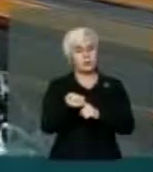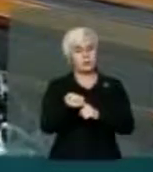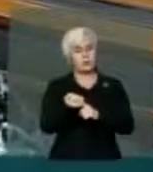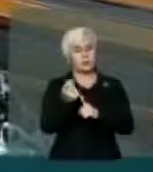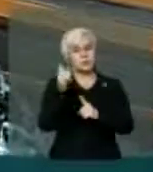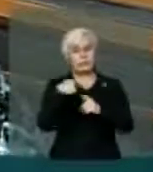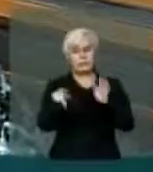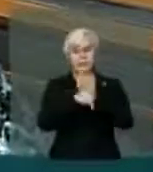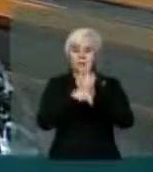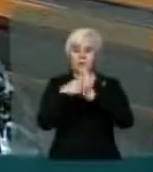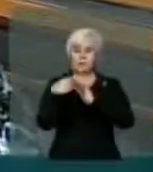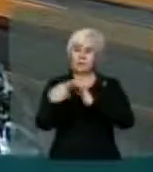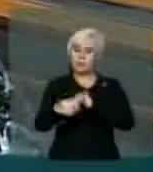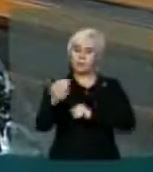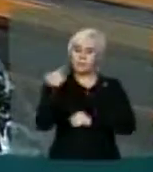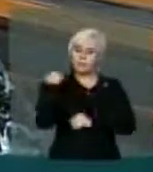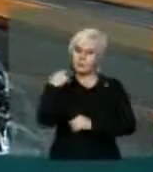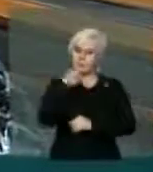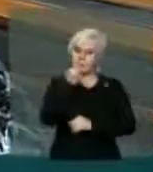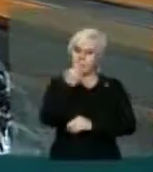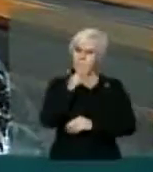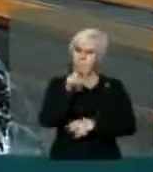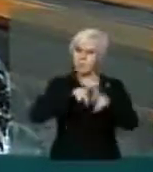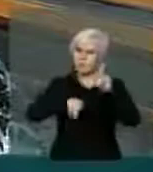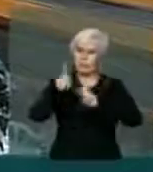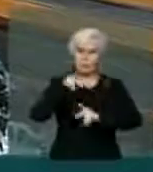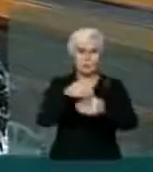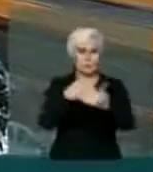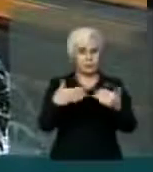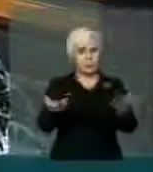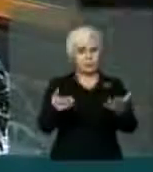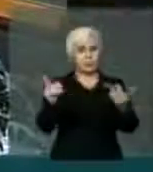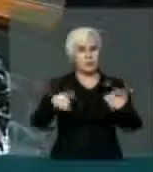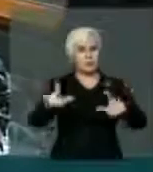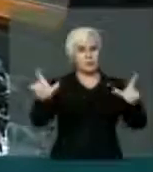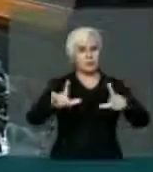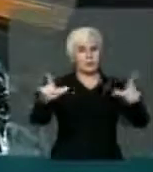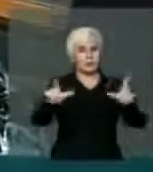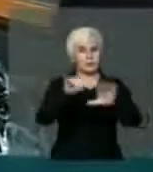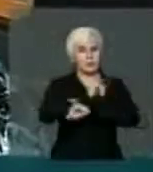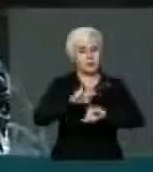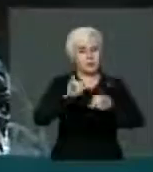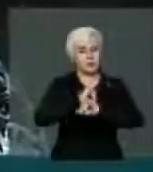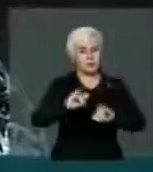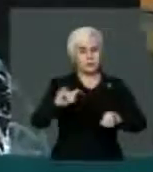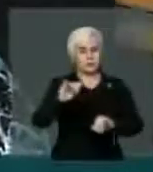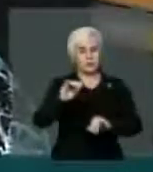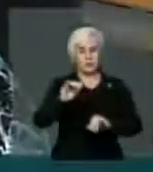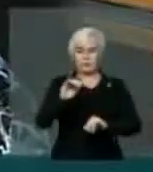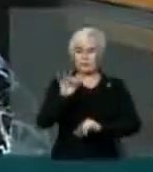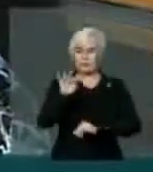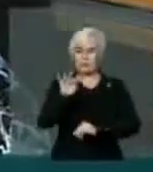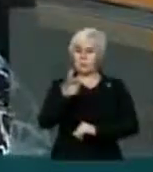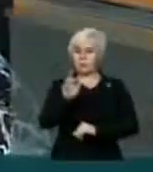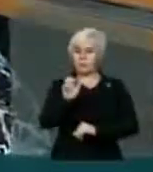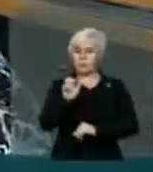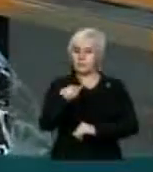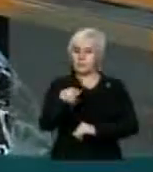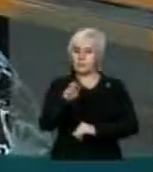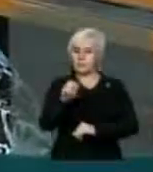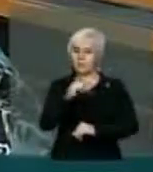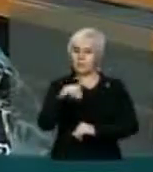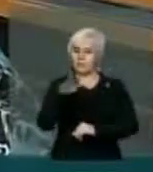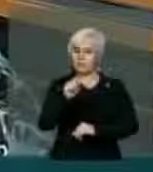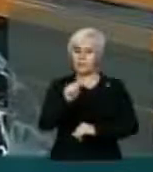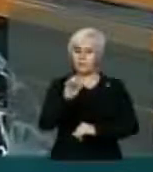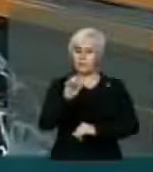que é a proprietária desse bem público, que são as, né, as frequências eletromagnéticas, né, que é de domínio,